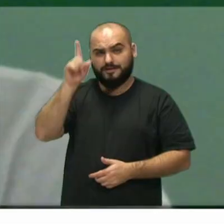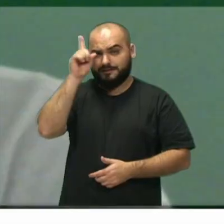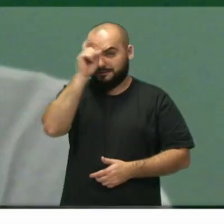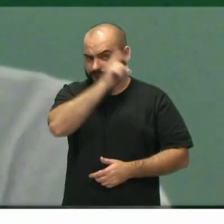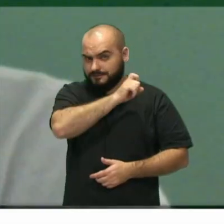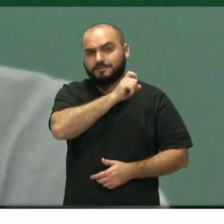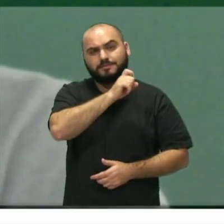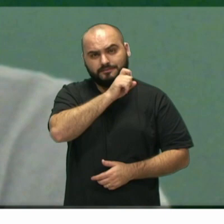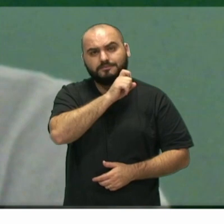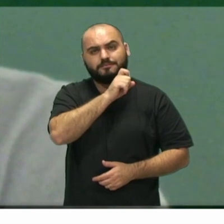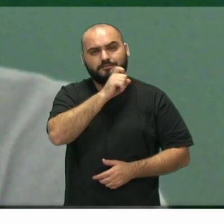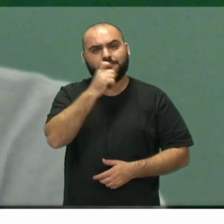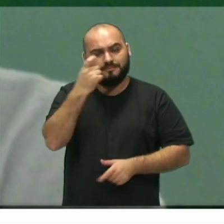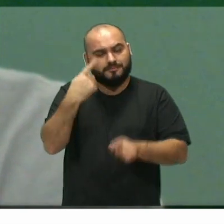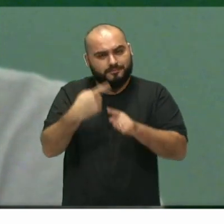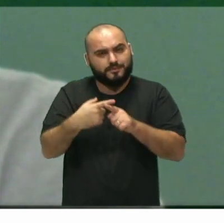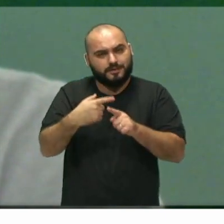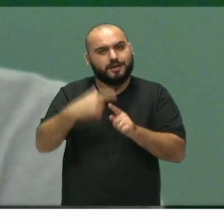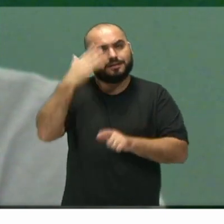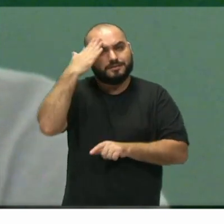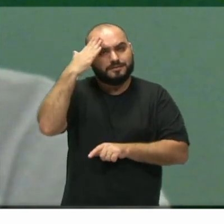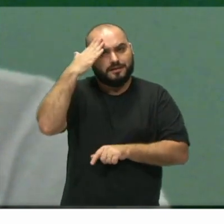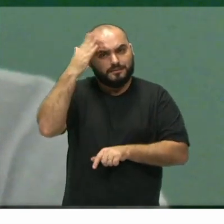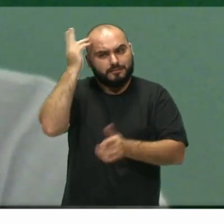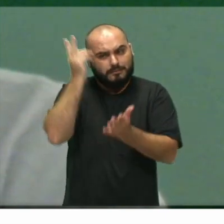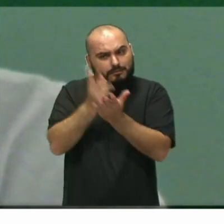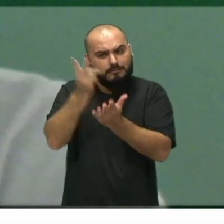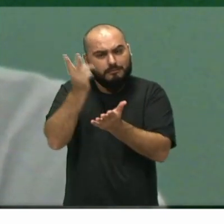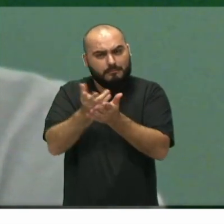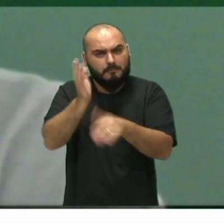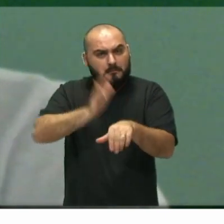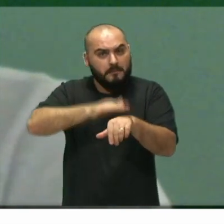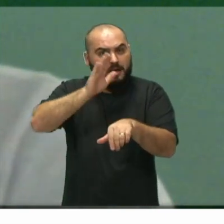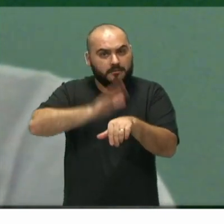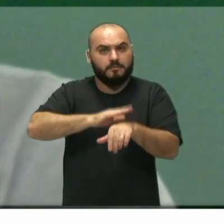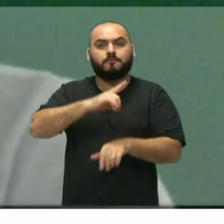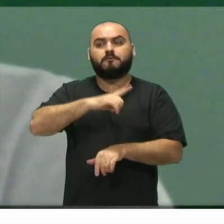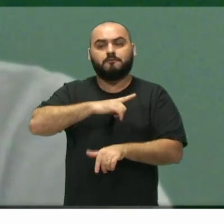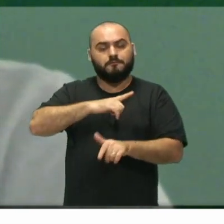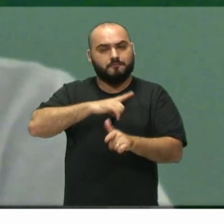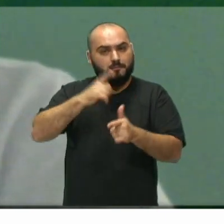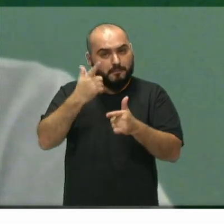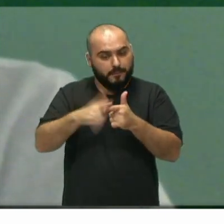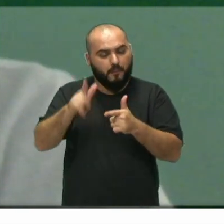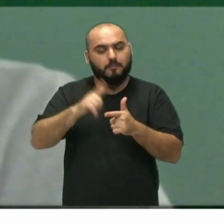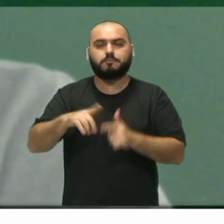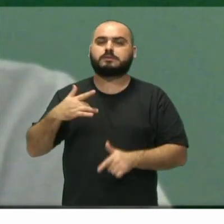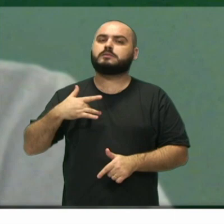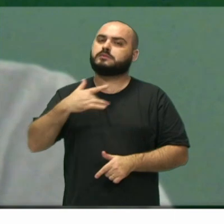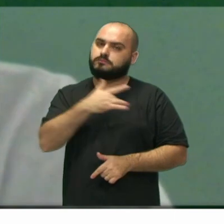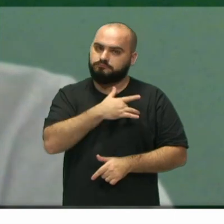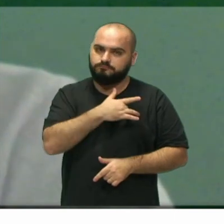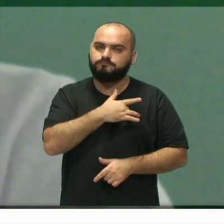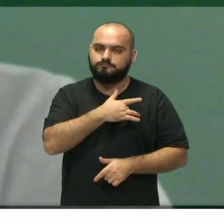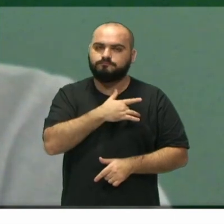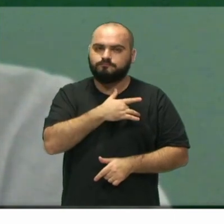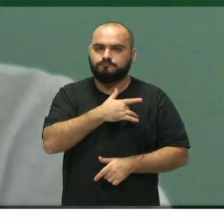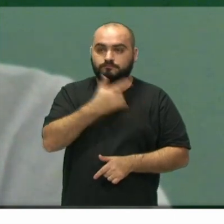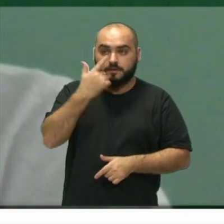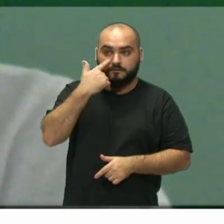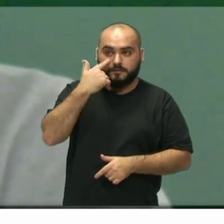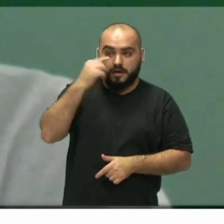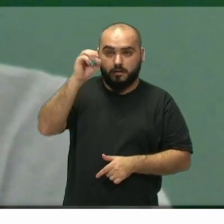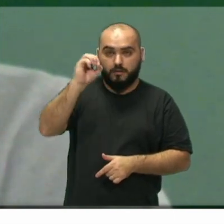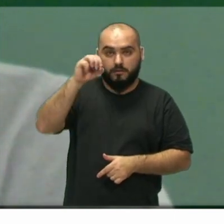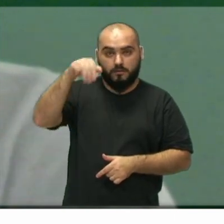na verdade a gente sabe que cada vez mais a gente vai ter problemas de saúde. A gente sabe, numa previsão da Organização